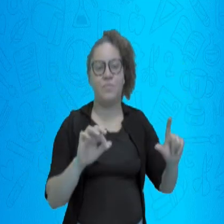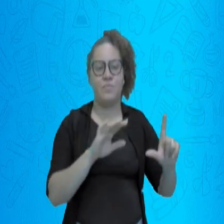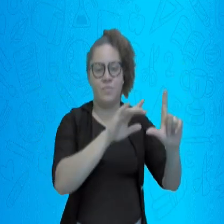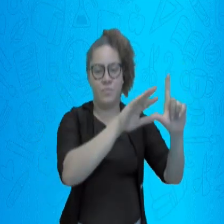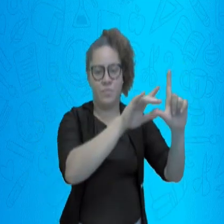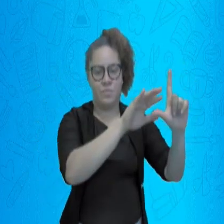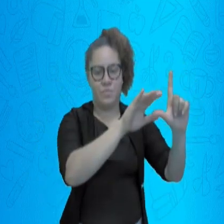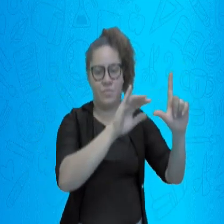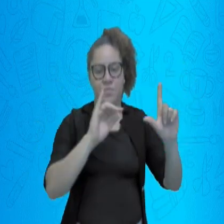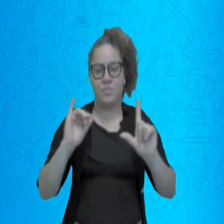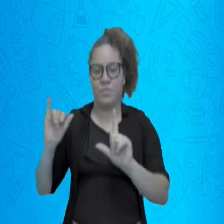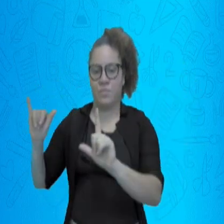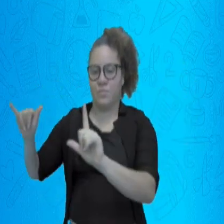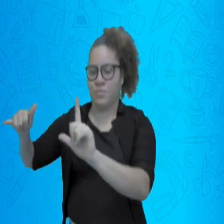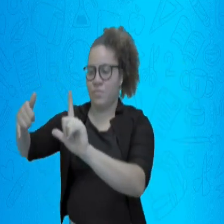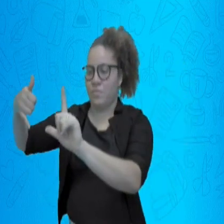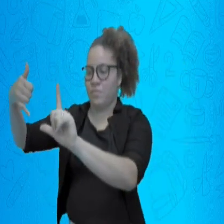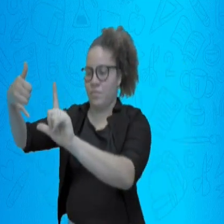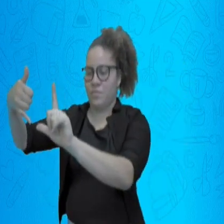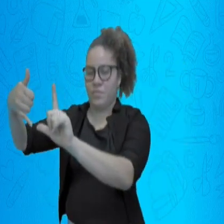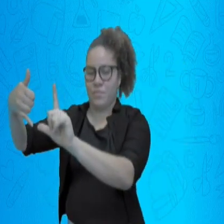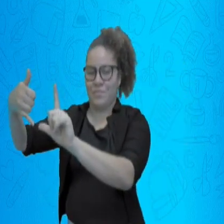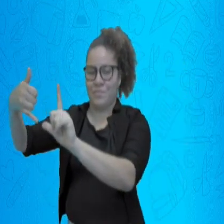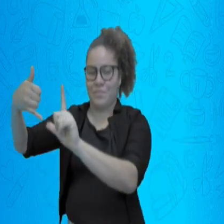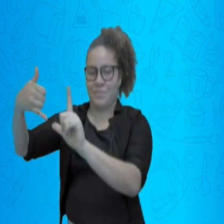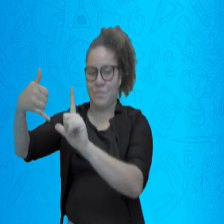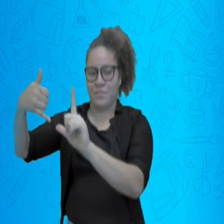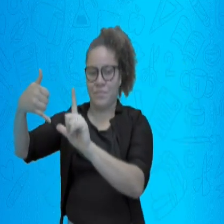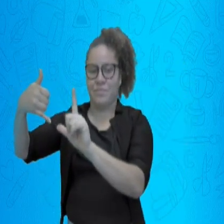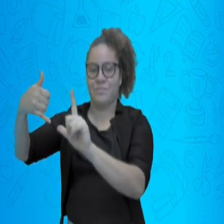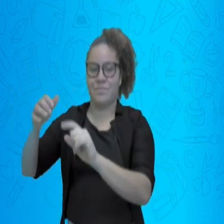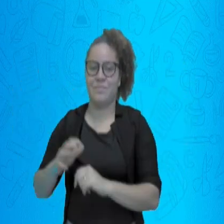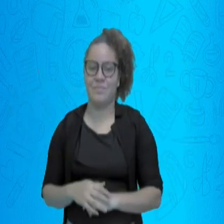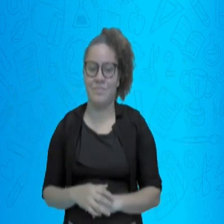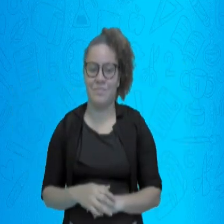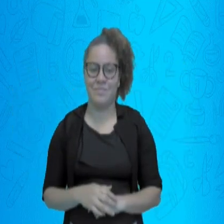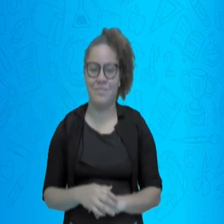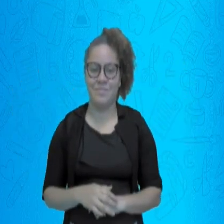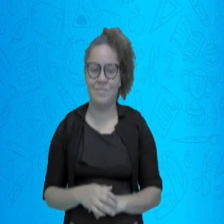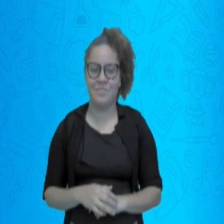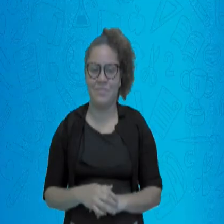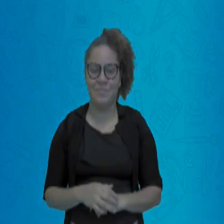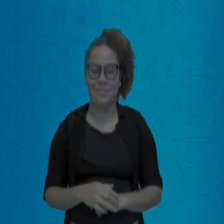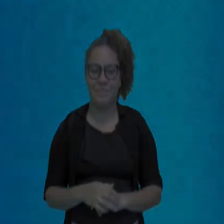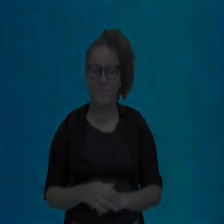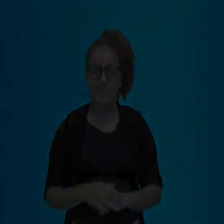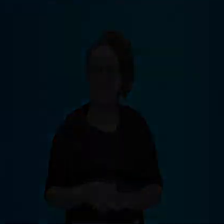SMED-GV, basta apontar a câmera do seu celular na imagem que aparece no canto da tela.